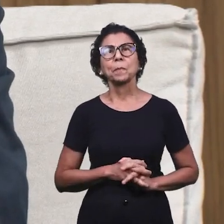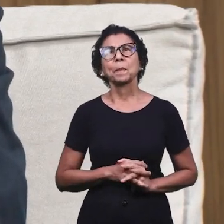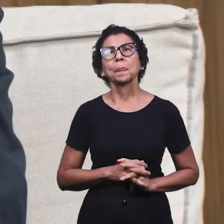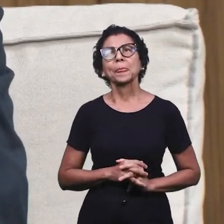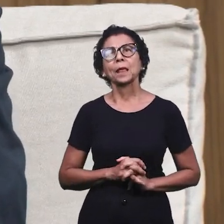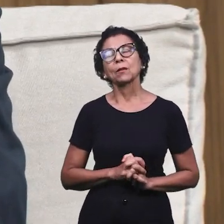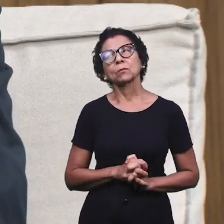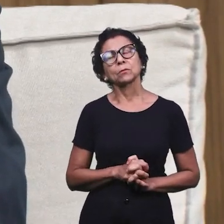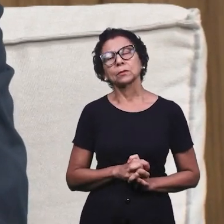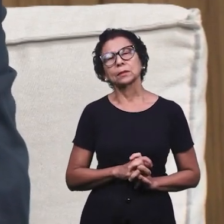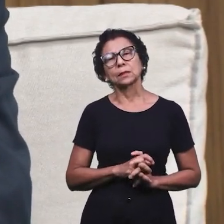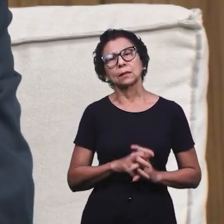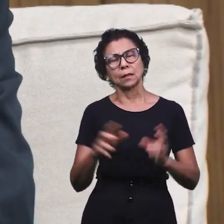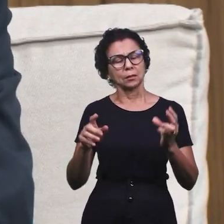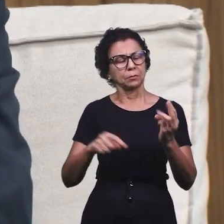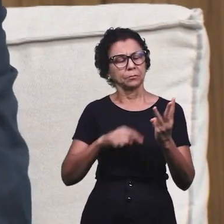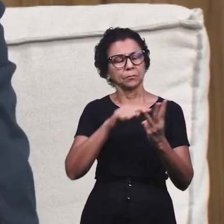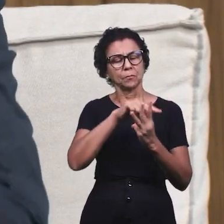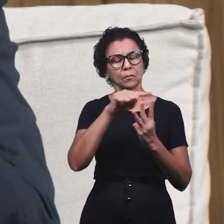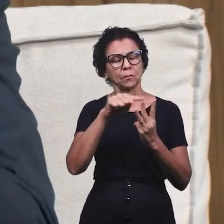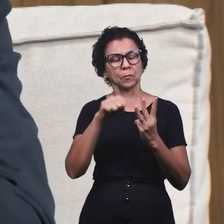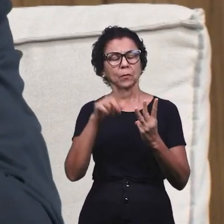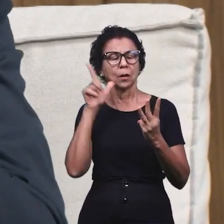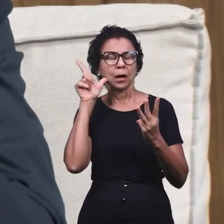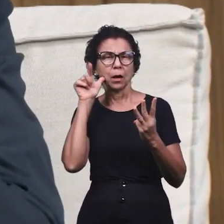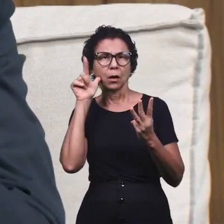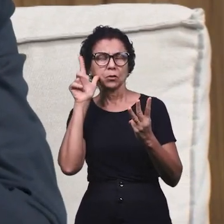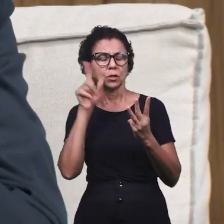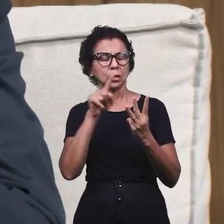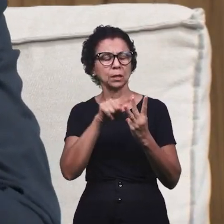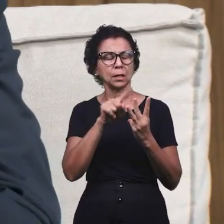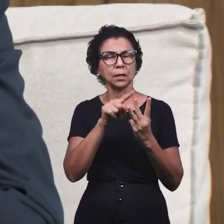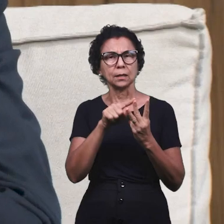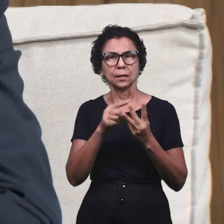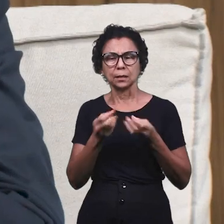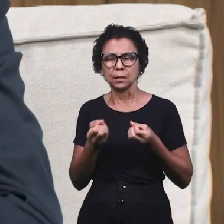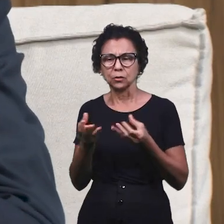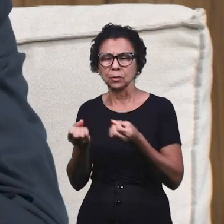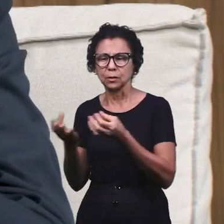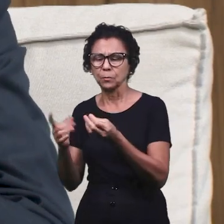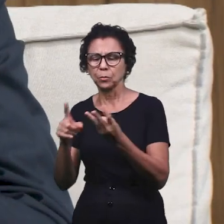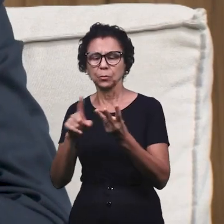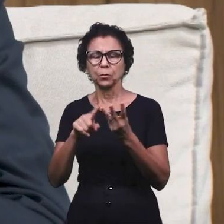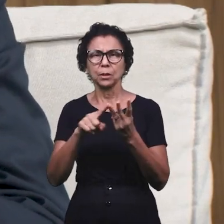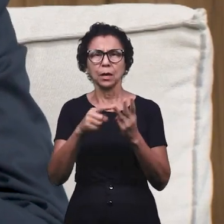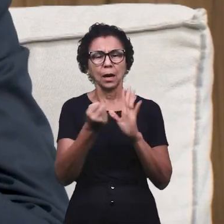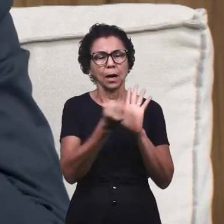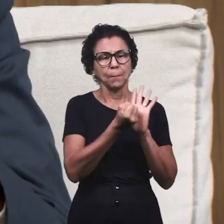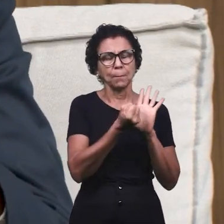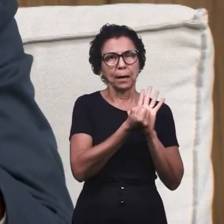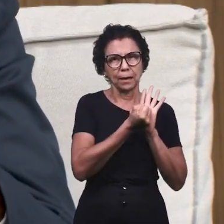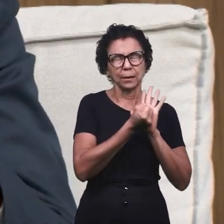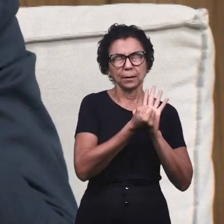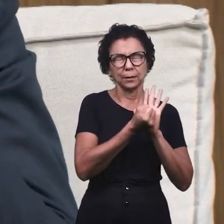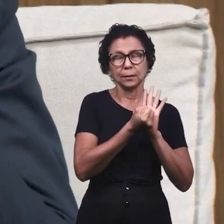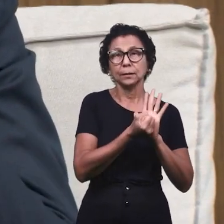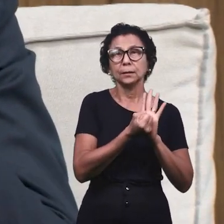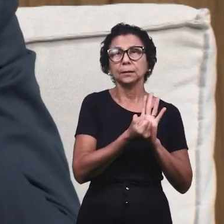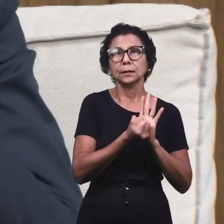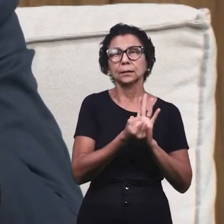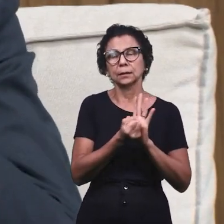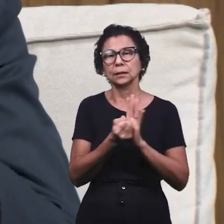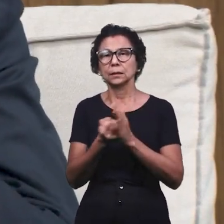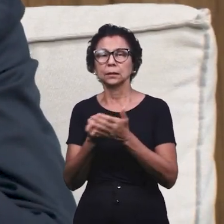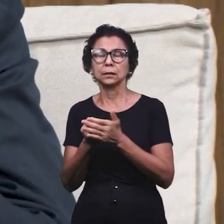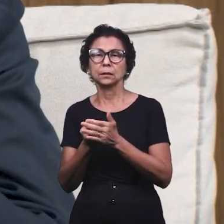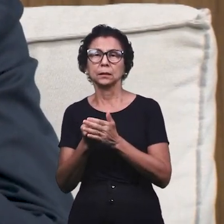a lojinha, o varejo, o distribuidor, a marca ou importadora. Normalmente marcas produzem alguma